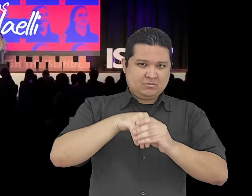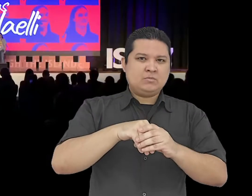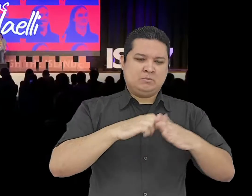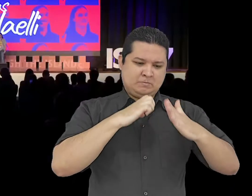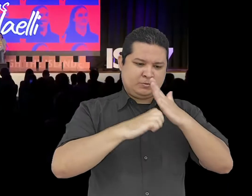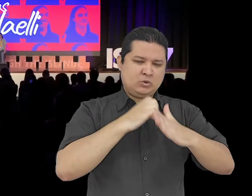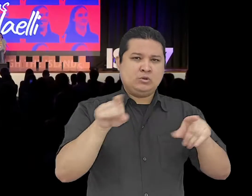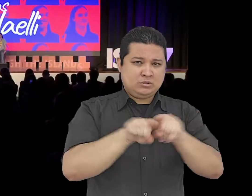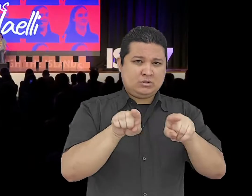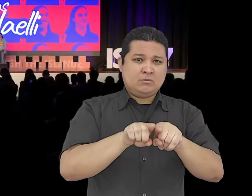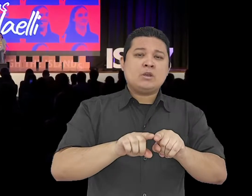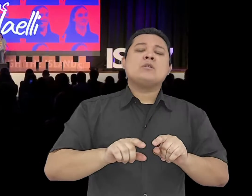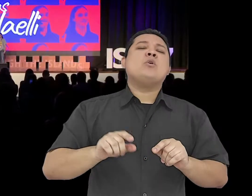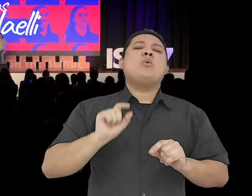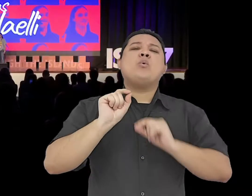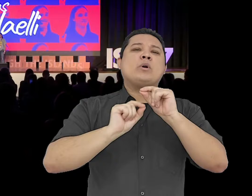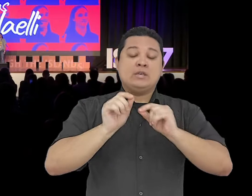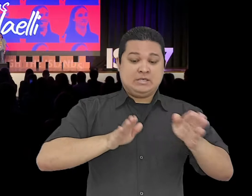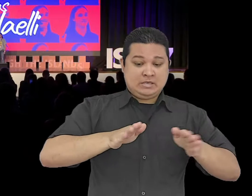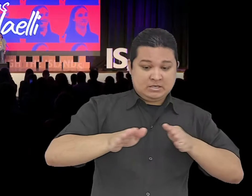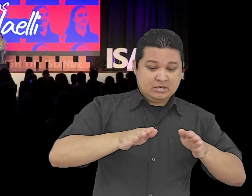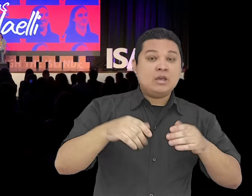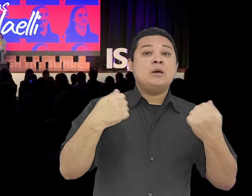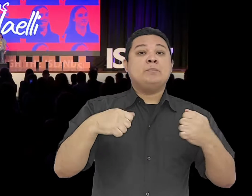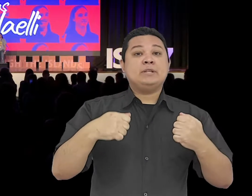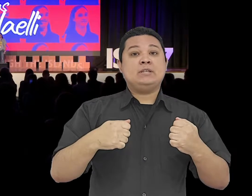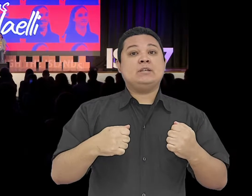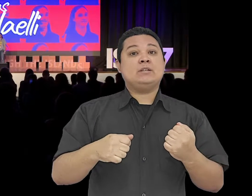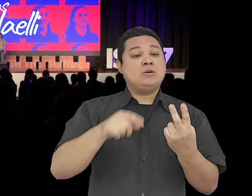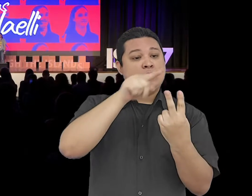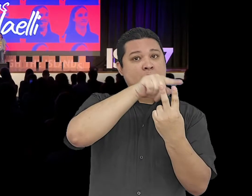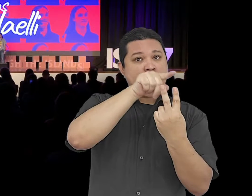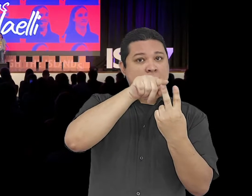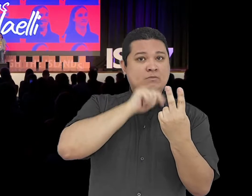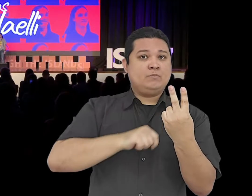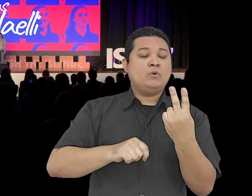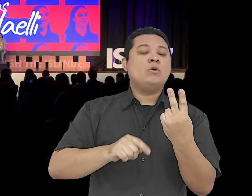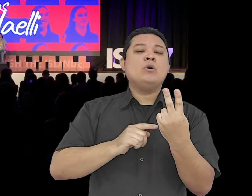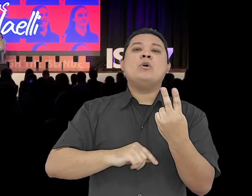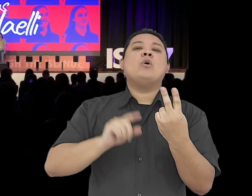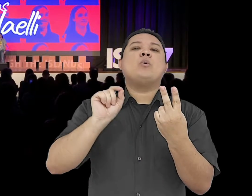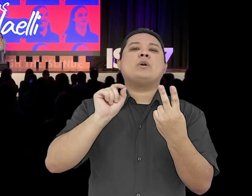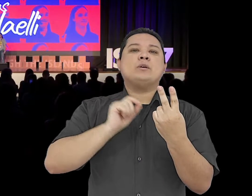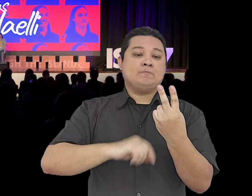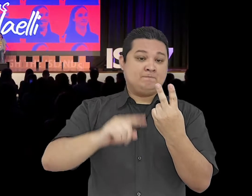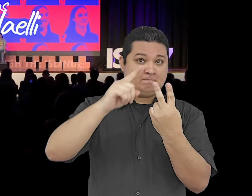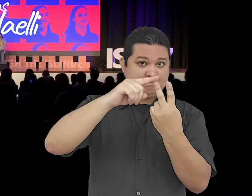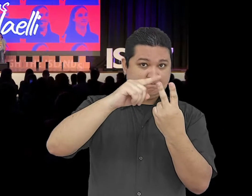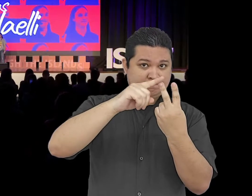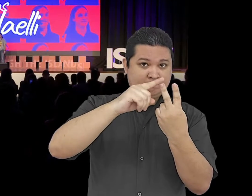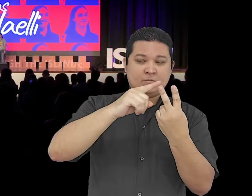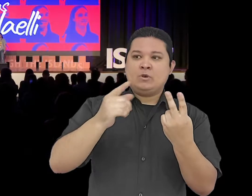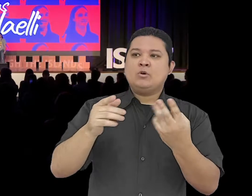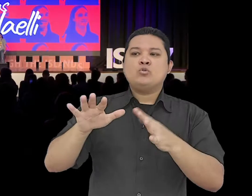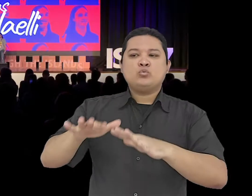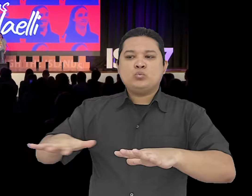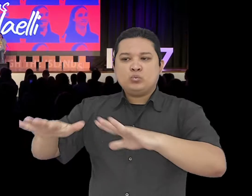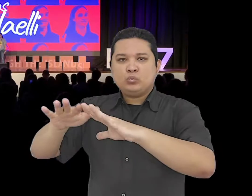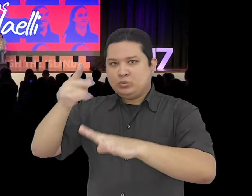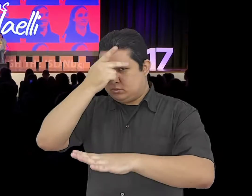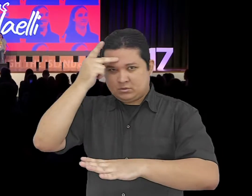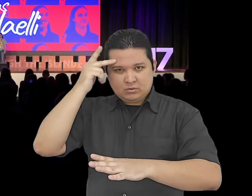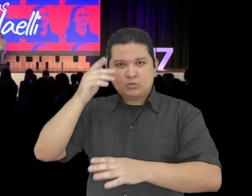frentes. A primeira é quando executivos e a gerência estão, de certa forma, cientes